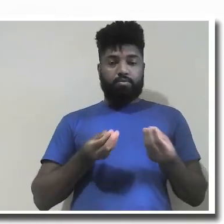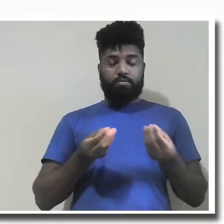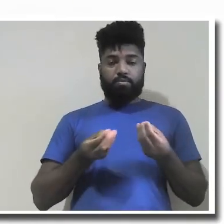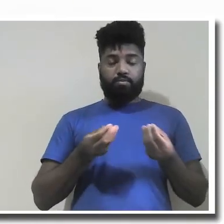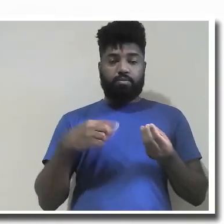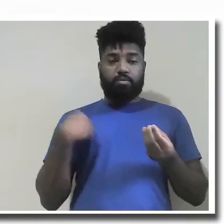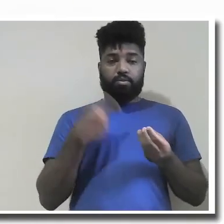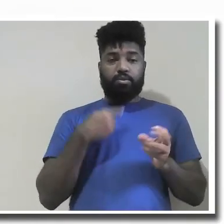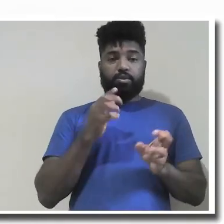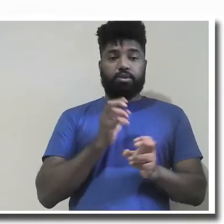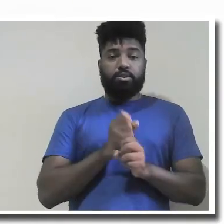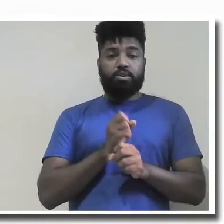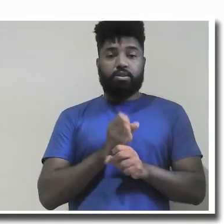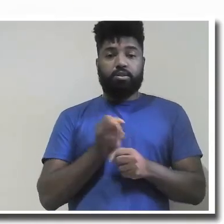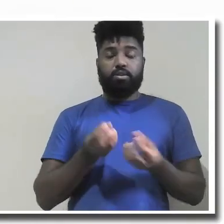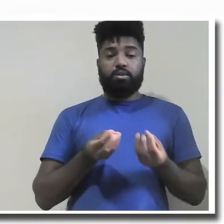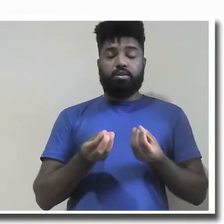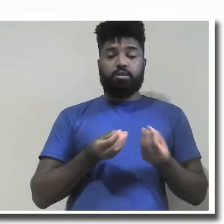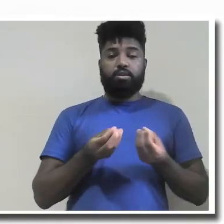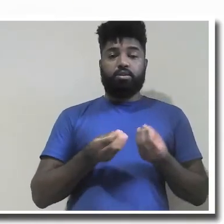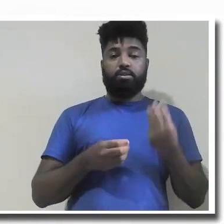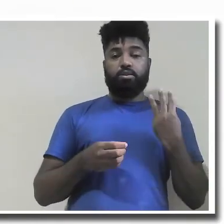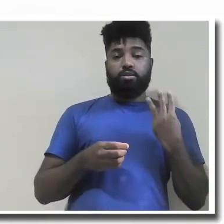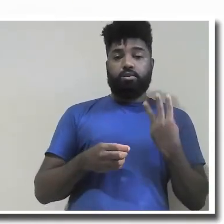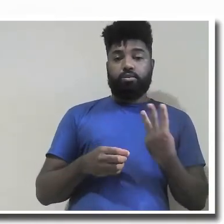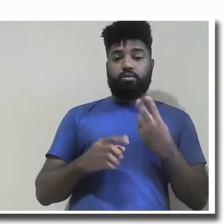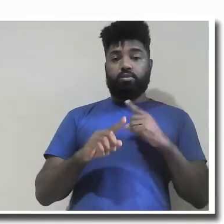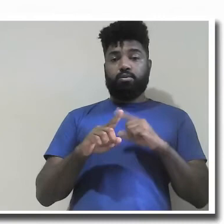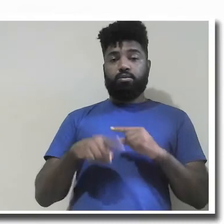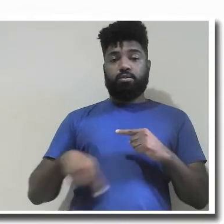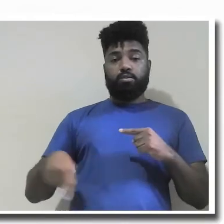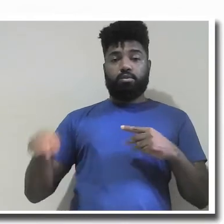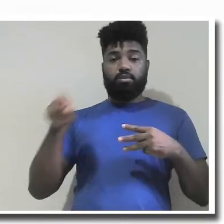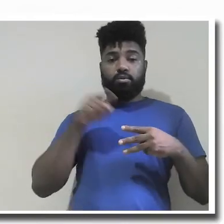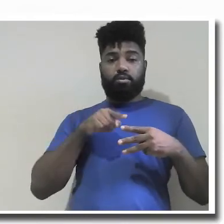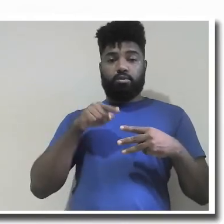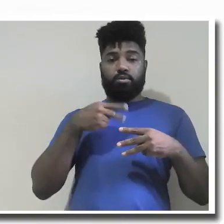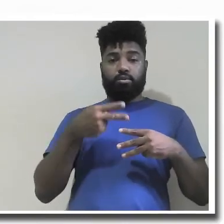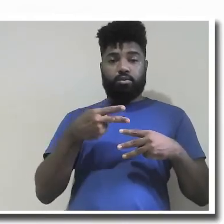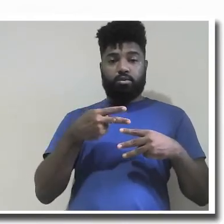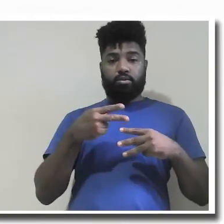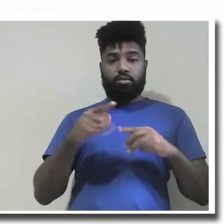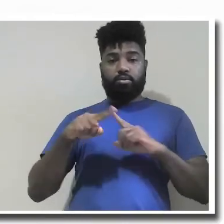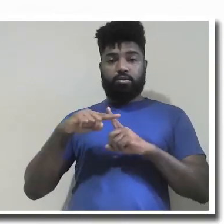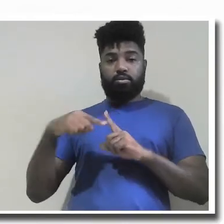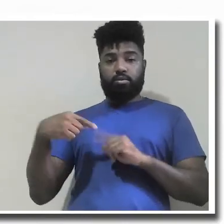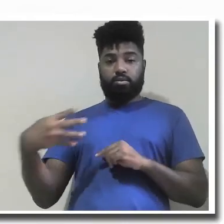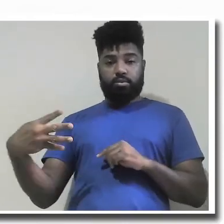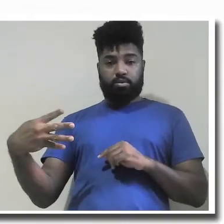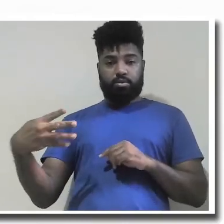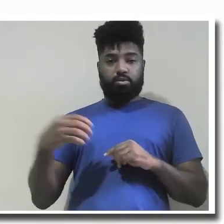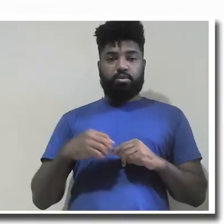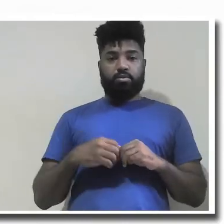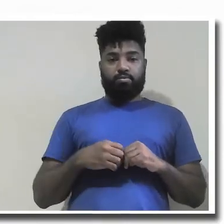podemos calcular 3 elevado a 2 mais 4.